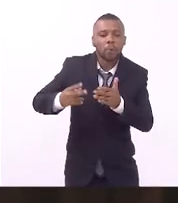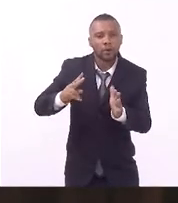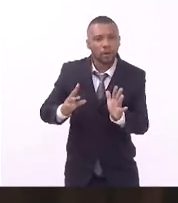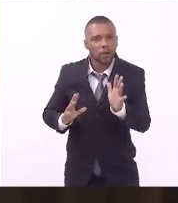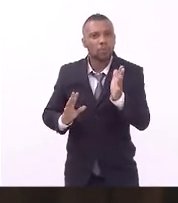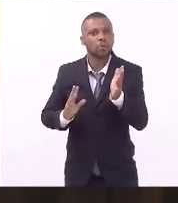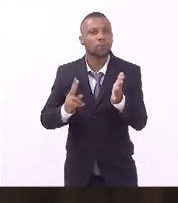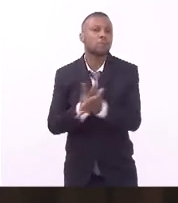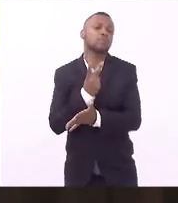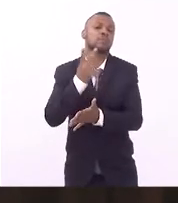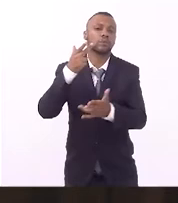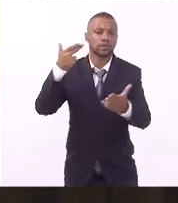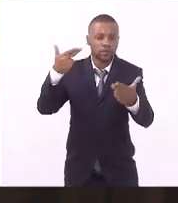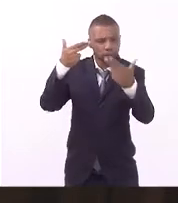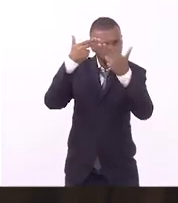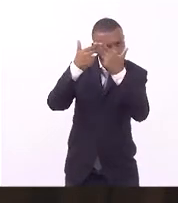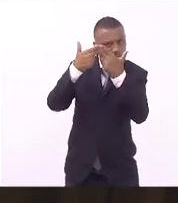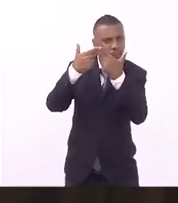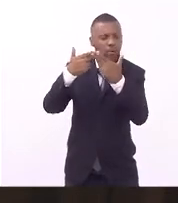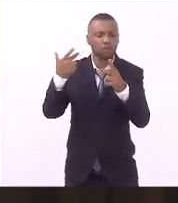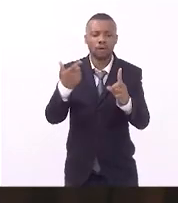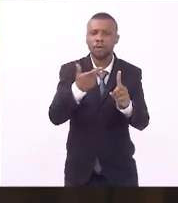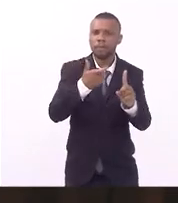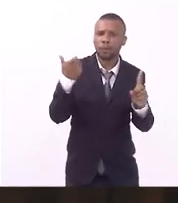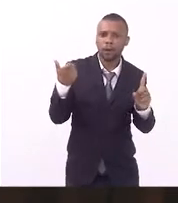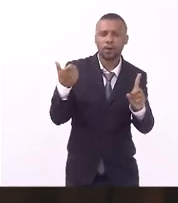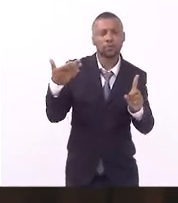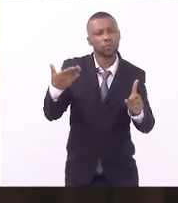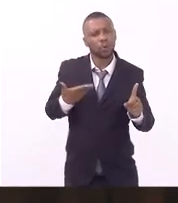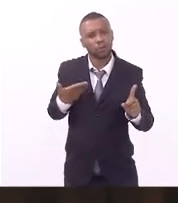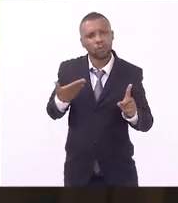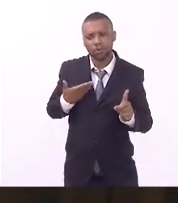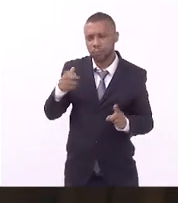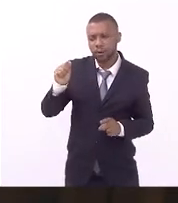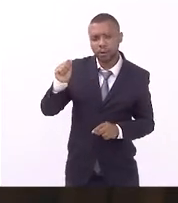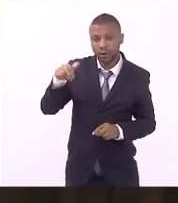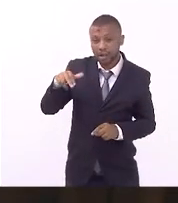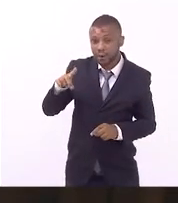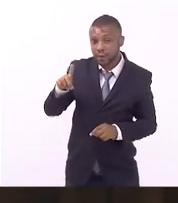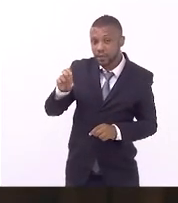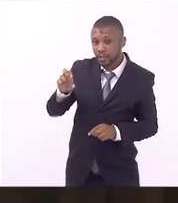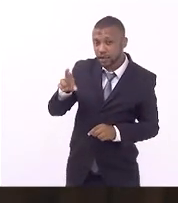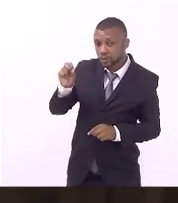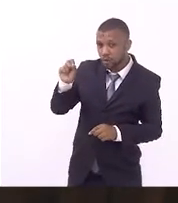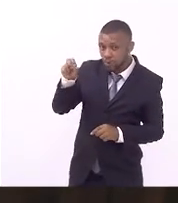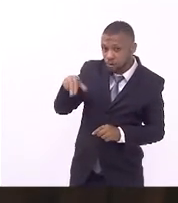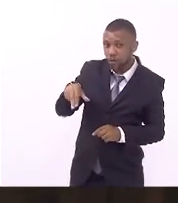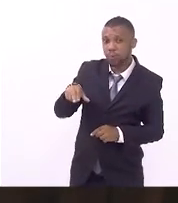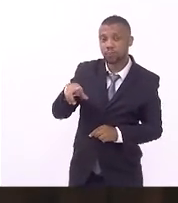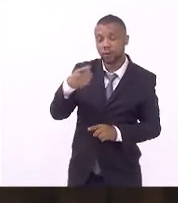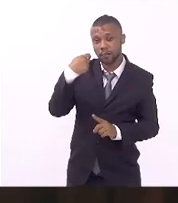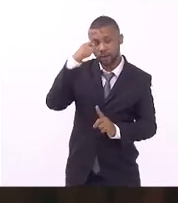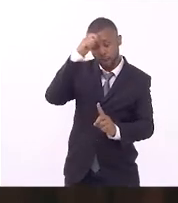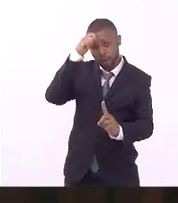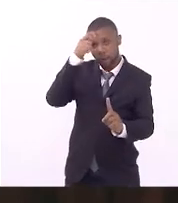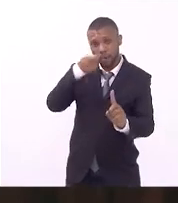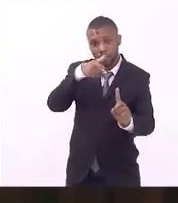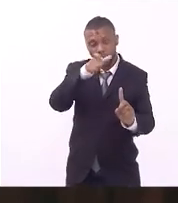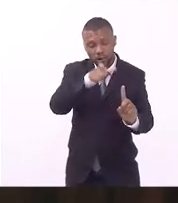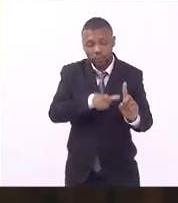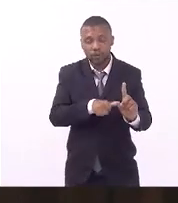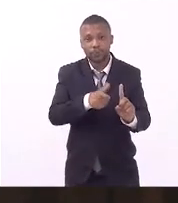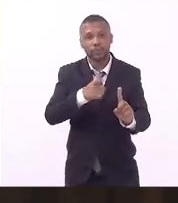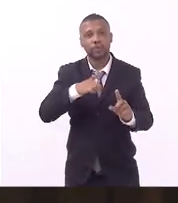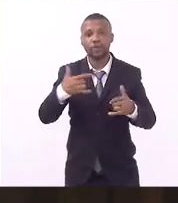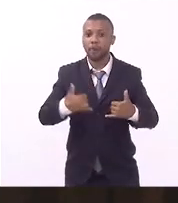com a execução dela e do nosso companheiro Anderson, estar aqui nessa noite homenageando. Tive